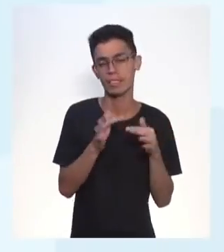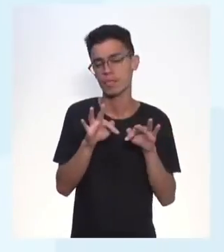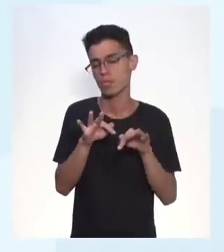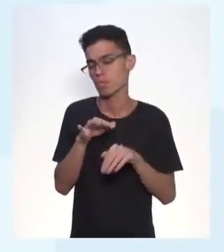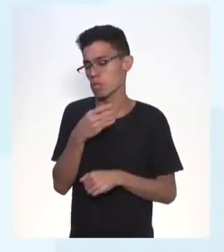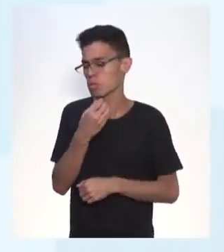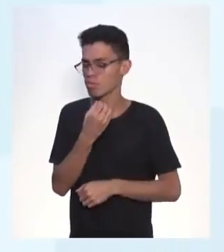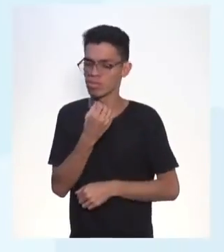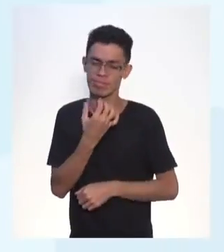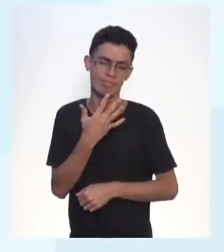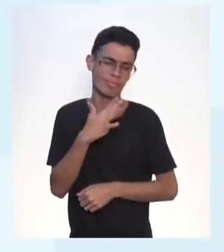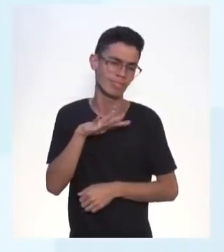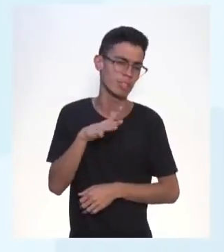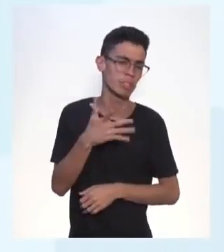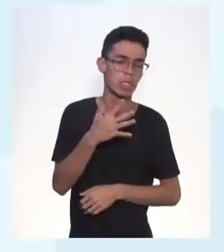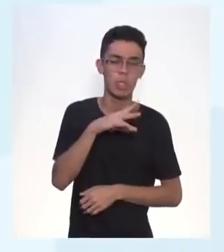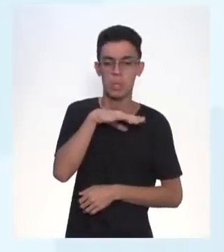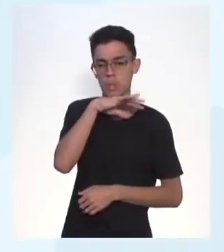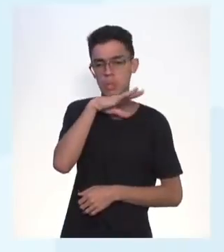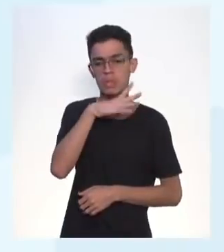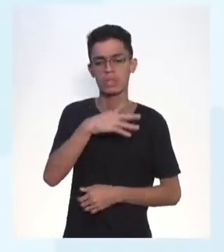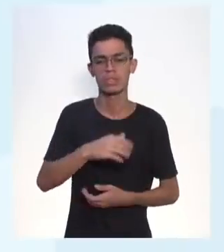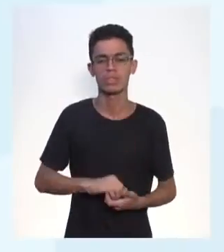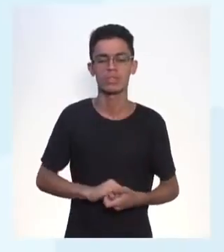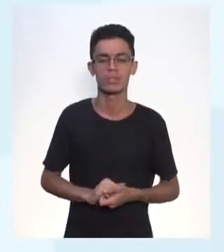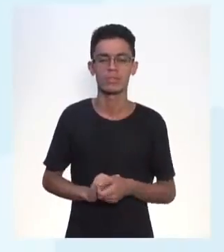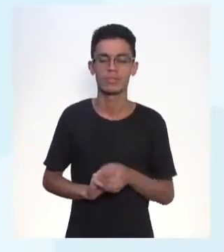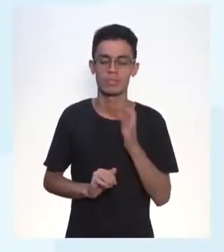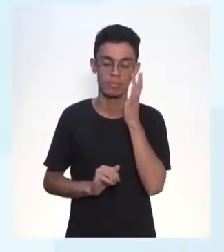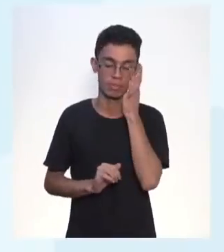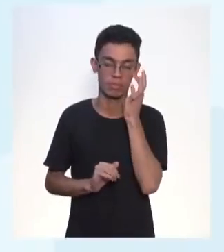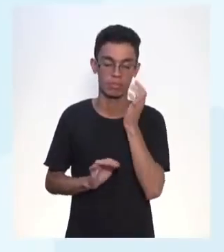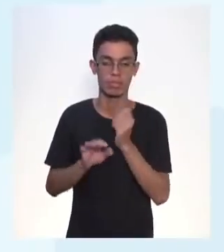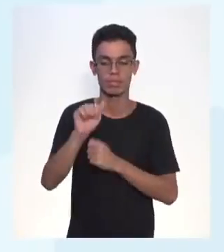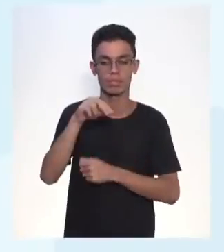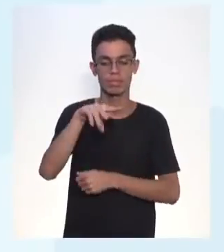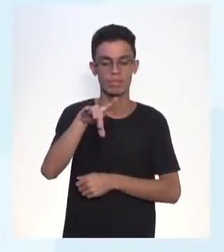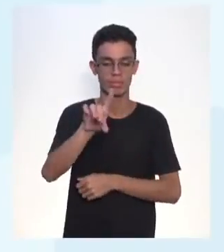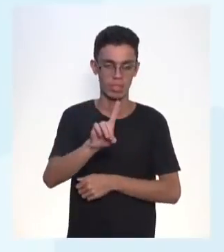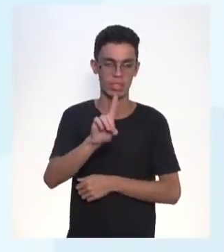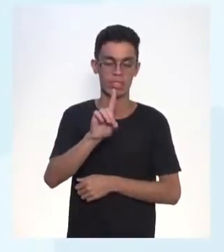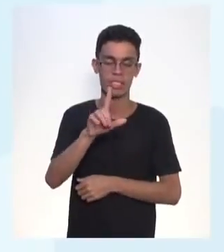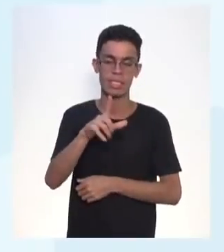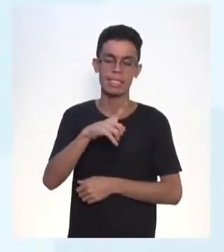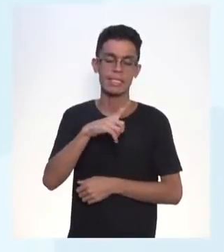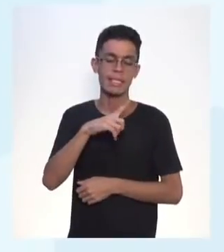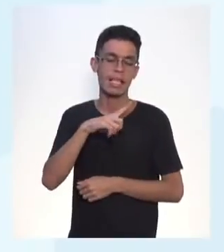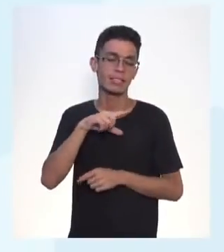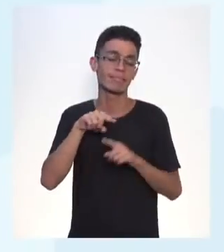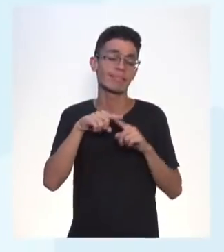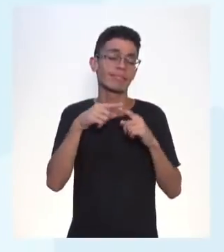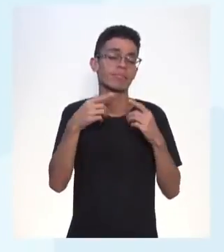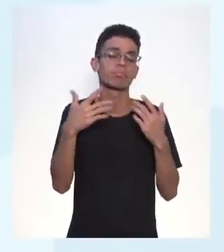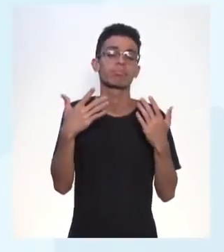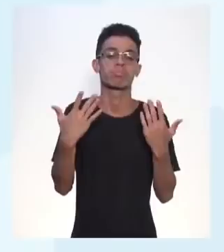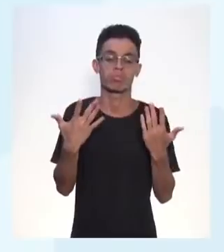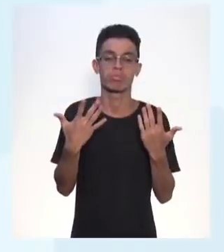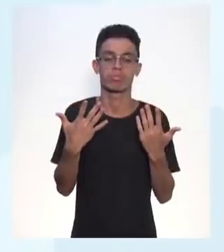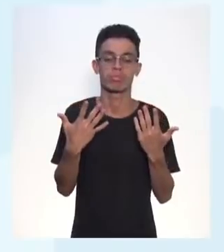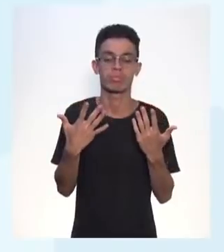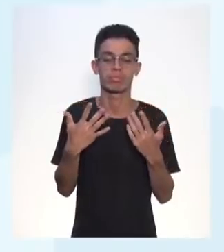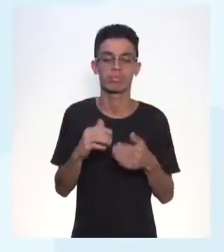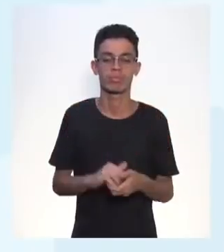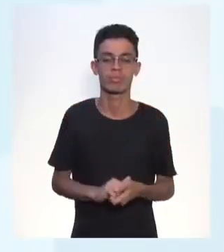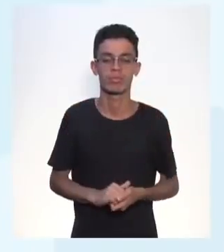muito bom, né? Um final ruim. Tudo bem? Então, ó, and indicando adição, although indicando